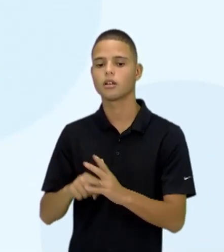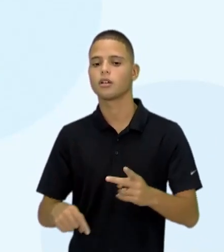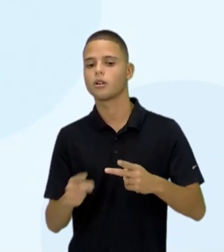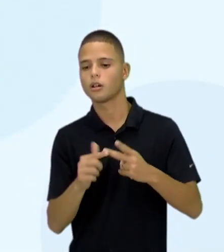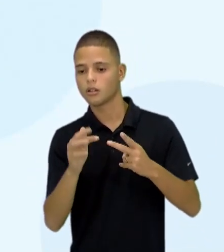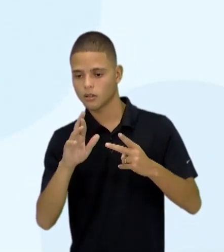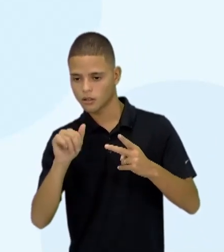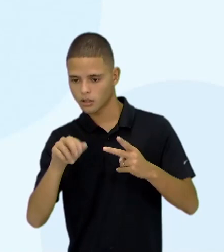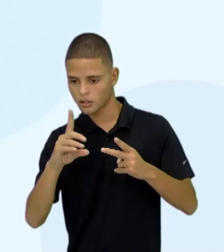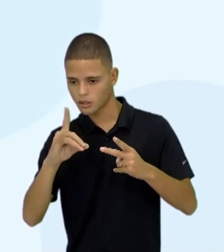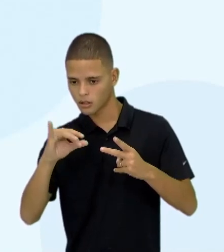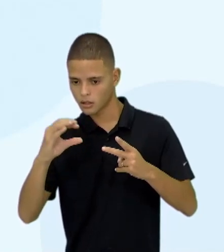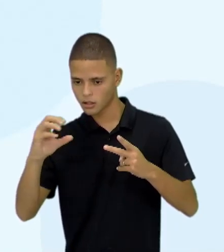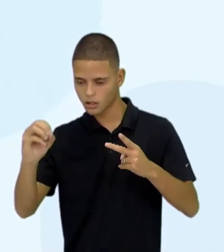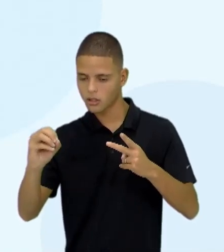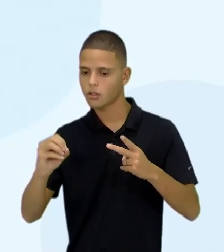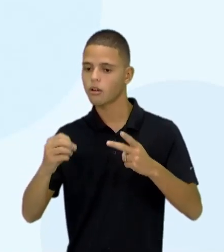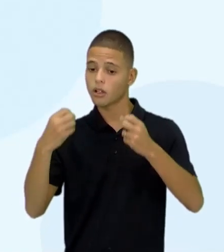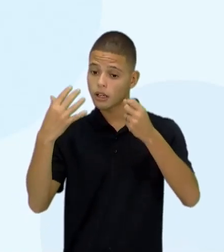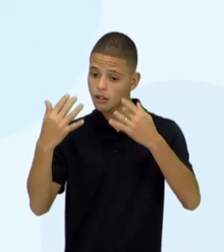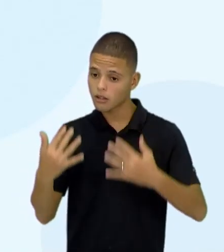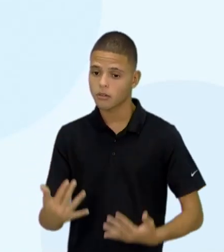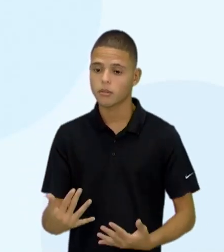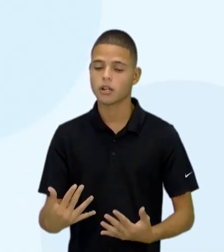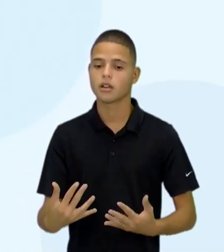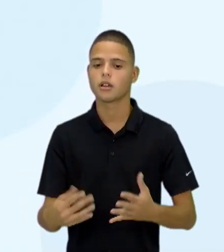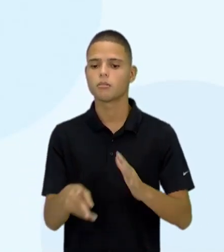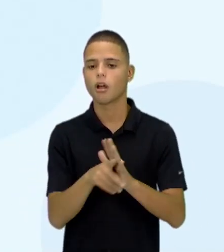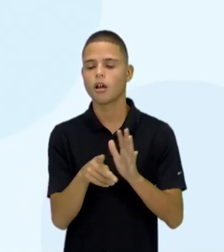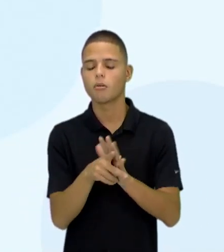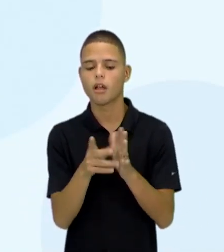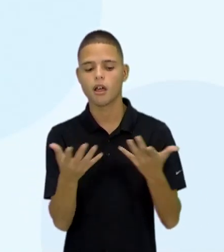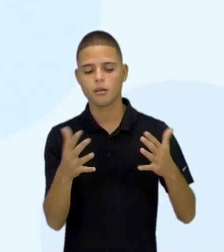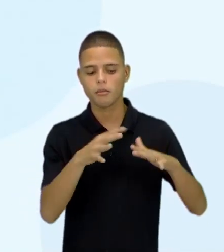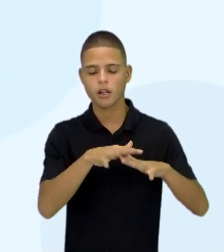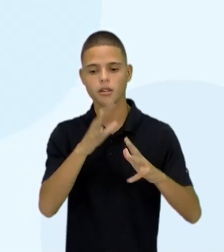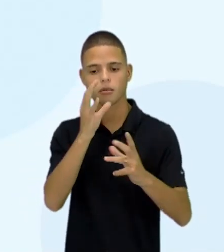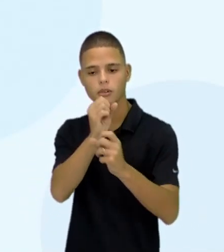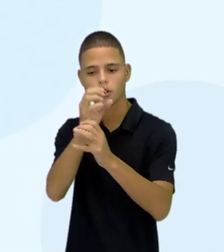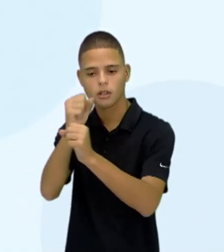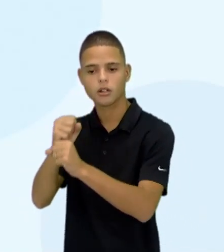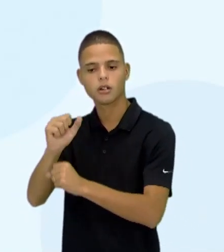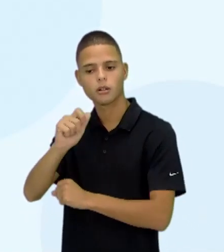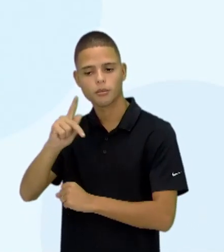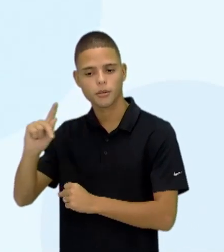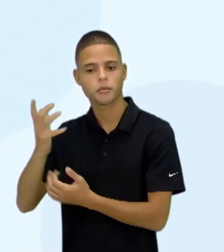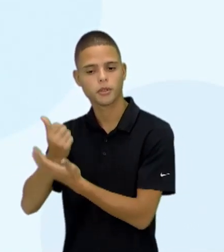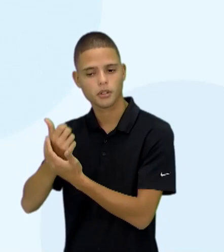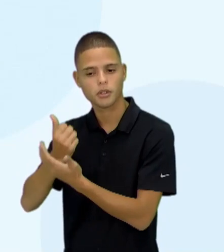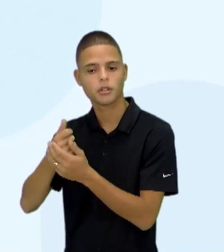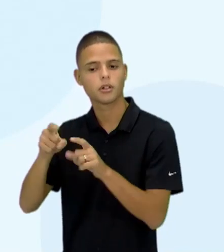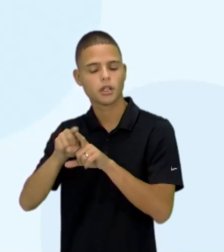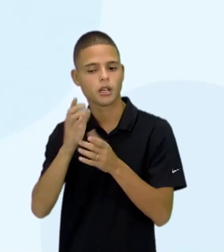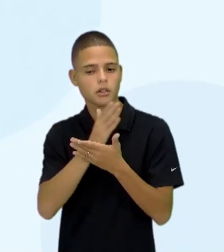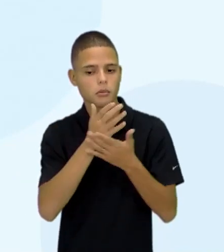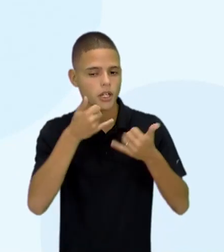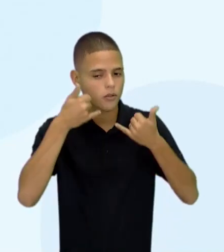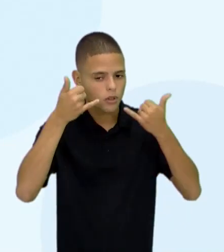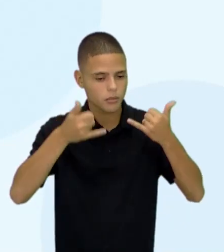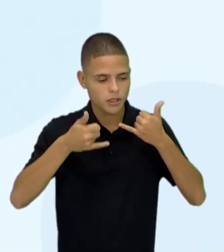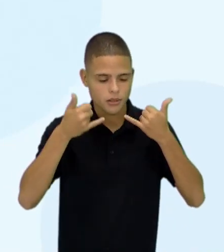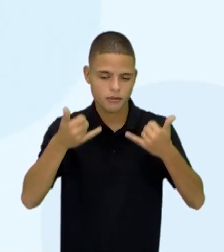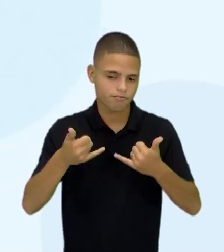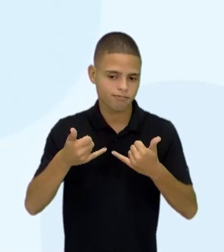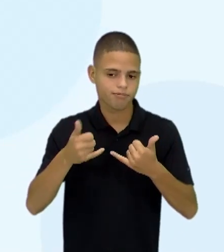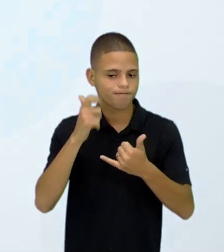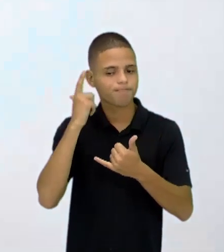Francisco Rodrigo já diz sobre a questão da matemática, a questão dos aplicativos e as informações de dados